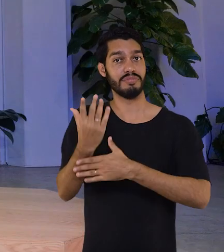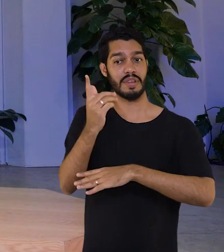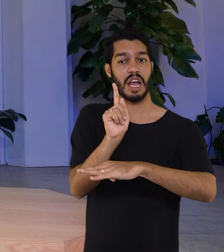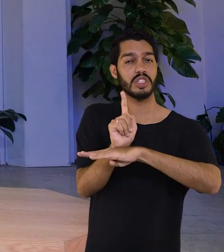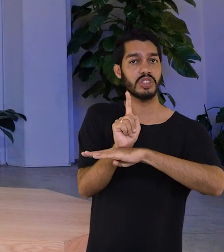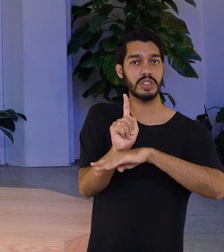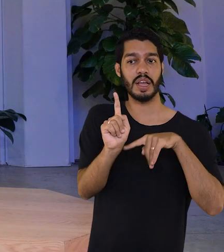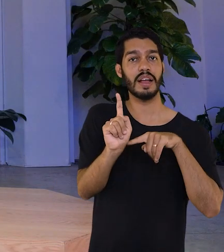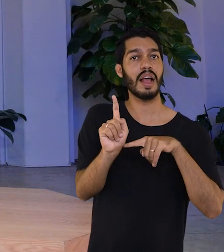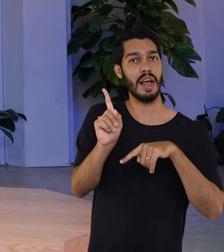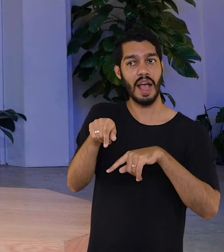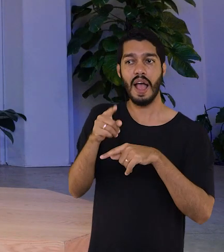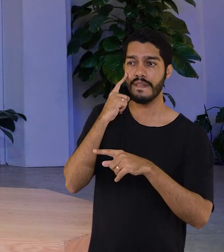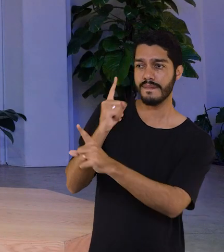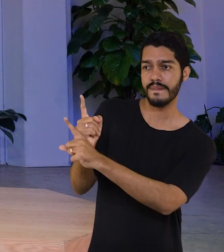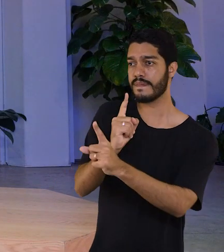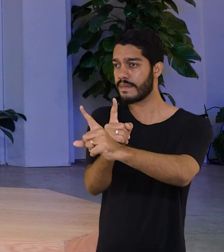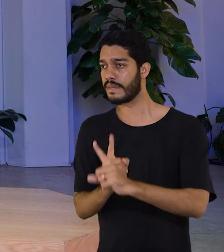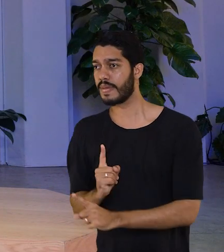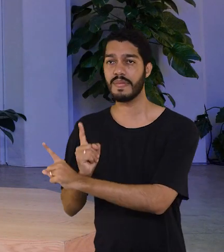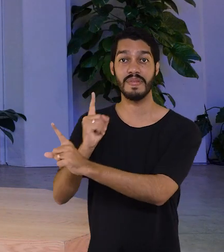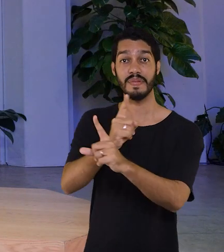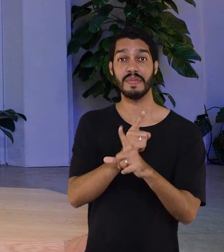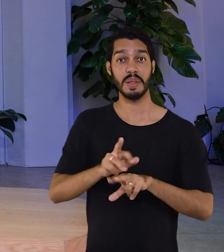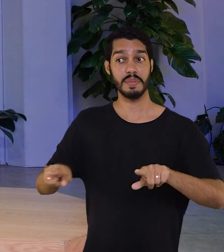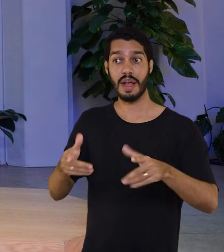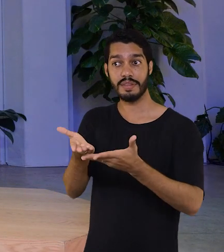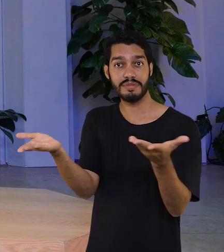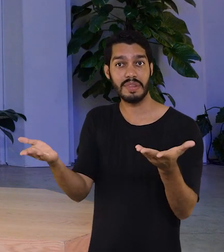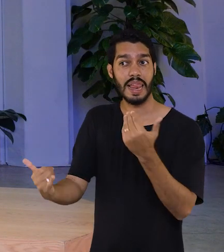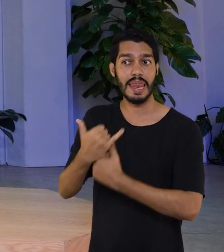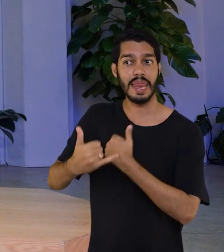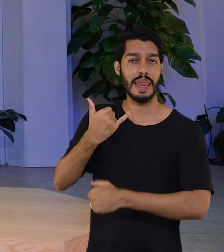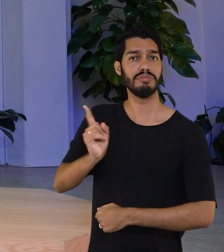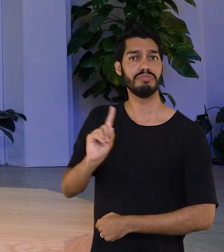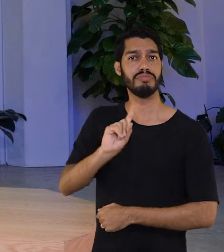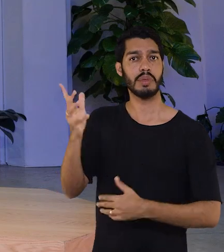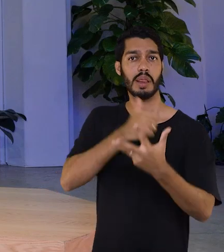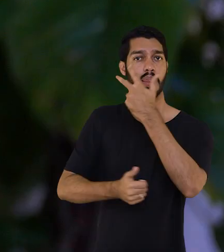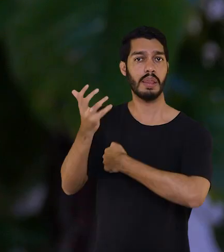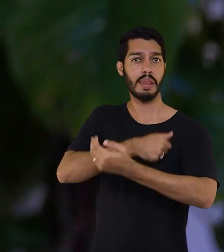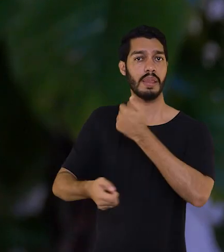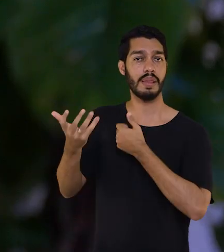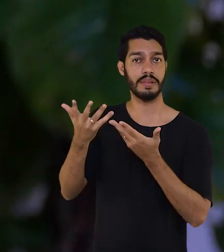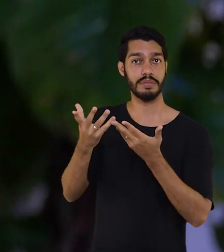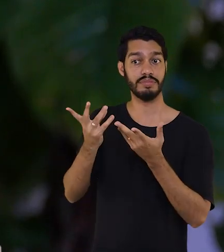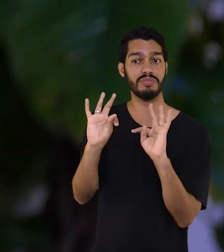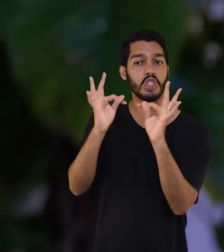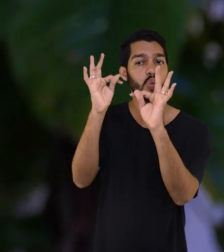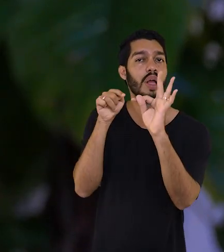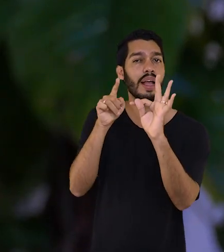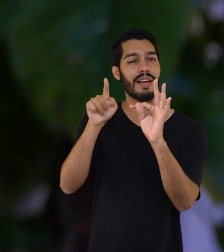capacidade de gerar agentes que vão identificar isso prontamente, assim, muito mais rápido que um ser humano poderia fazê-lo. Então, qualquer